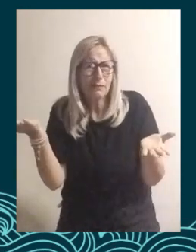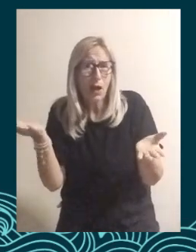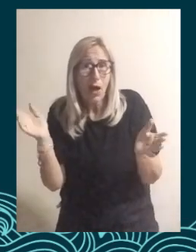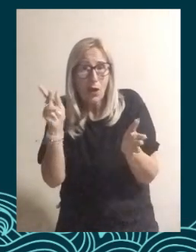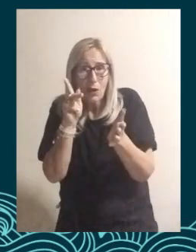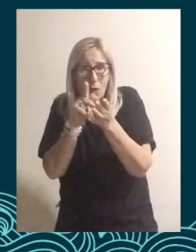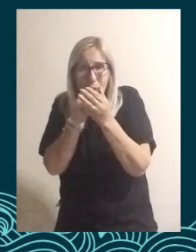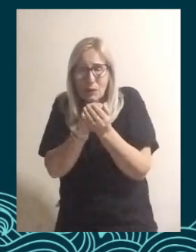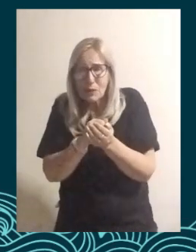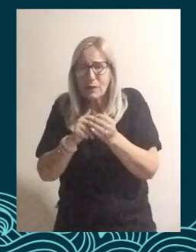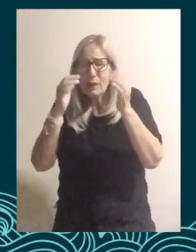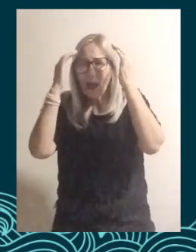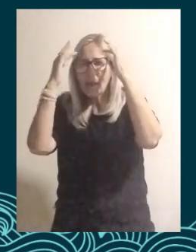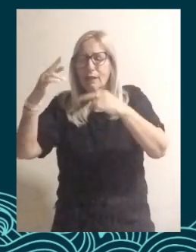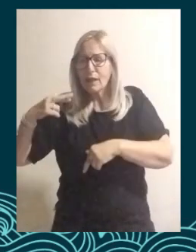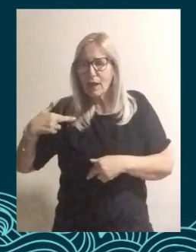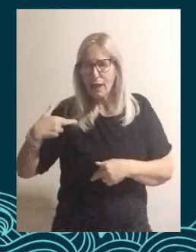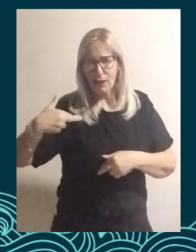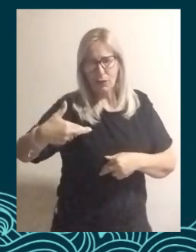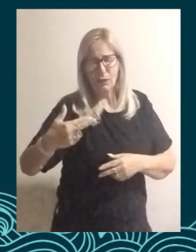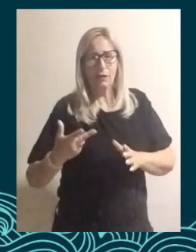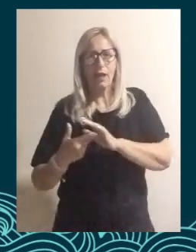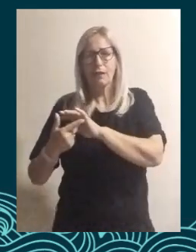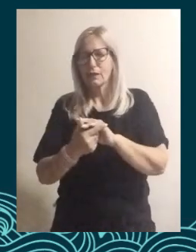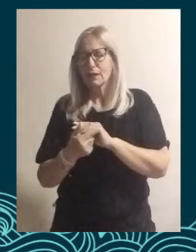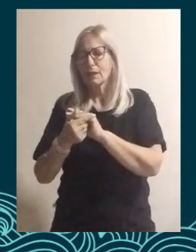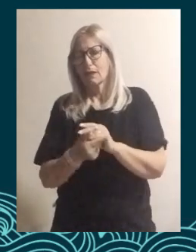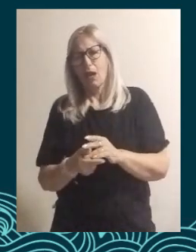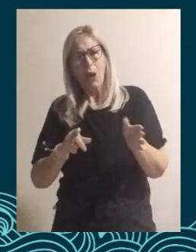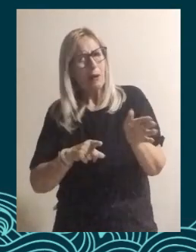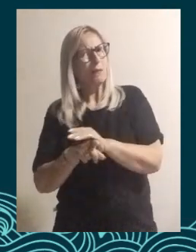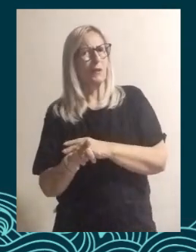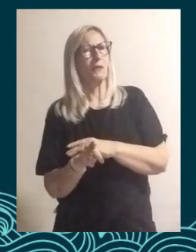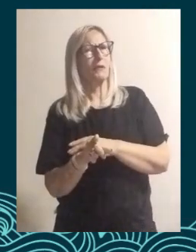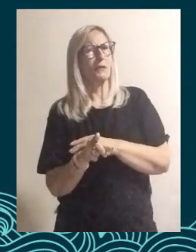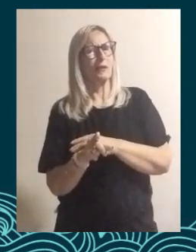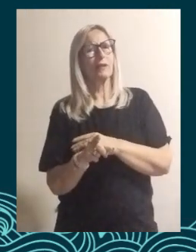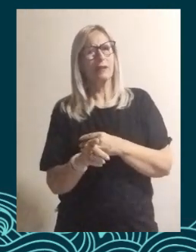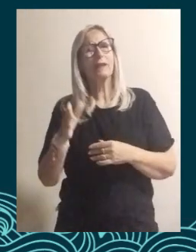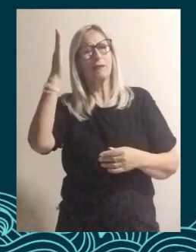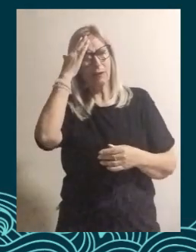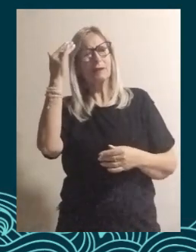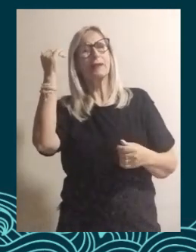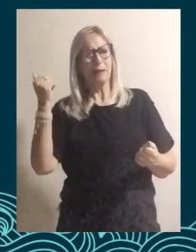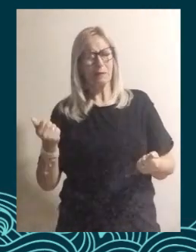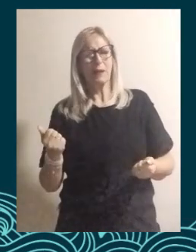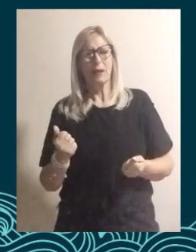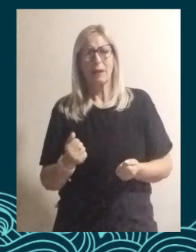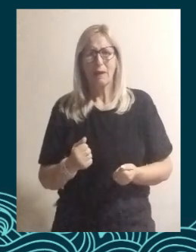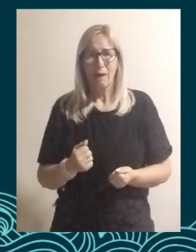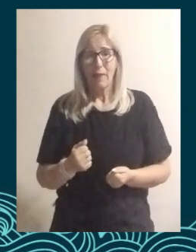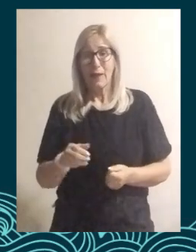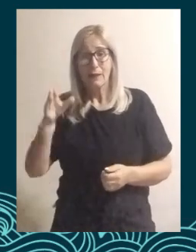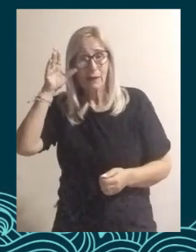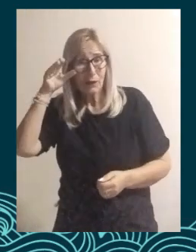do invisível mesmo, dos mistérios da espiritualidade, da religiosidade? Eu acho que é uma pergunta também que as meninas vão gostar